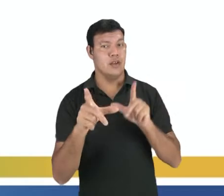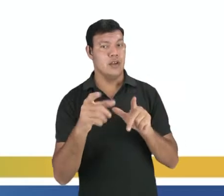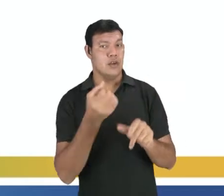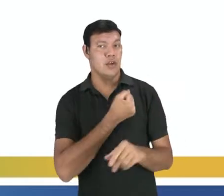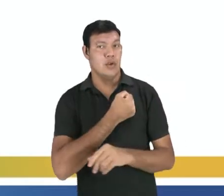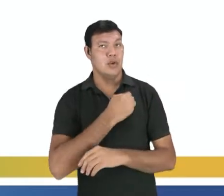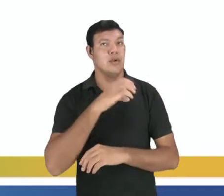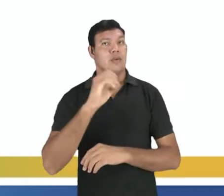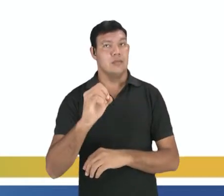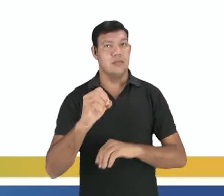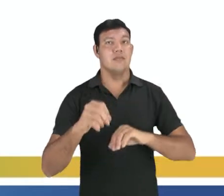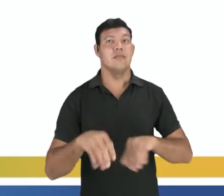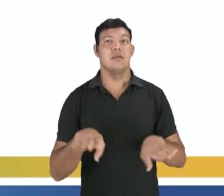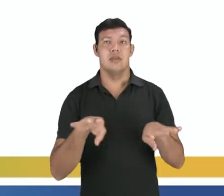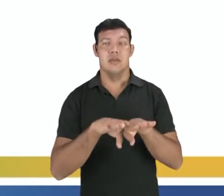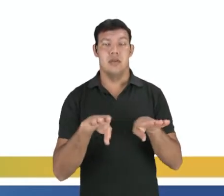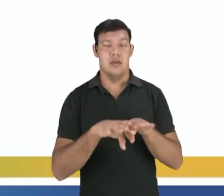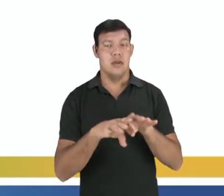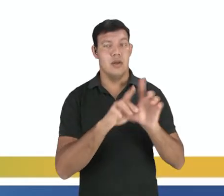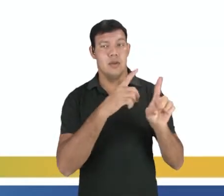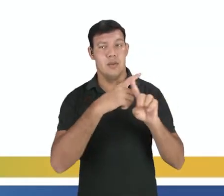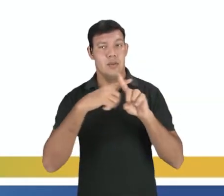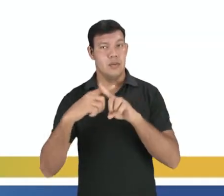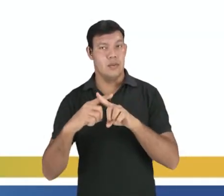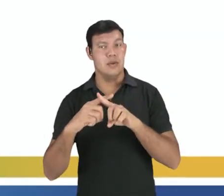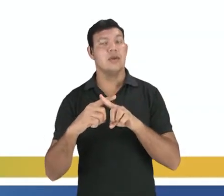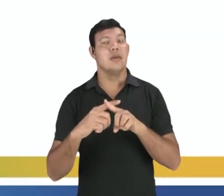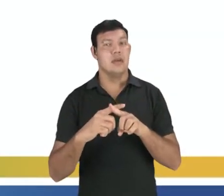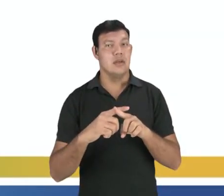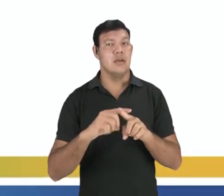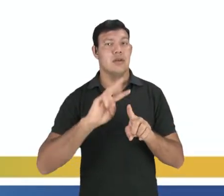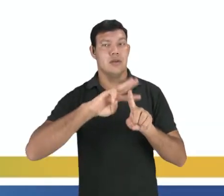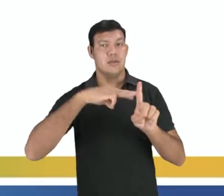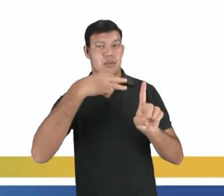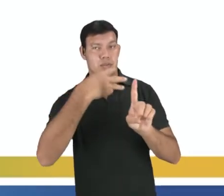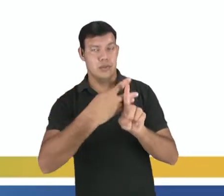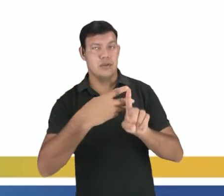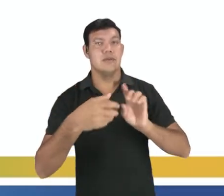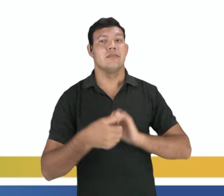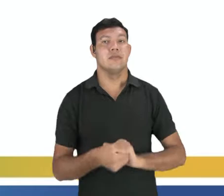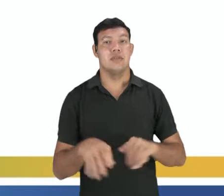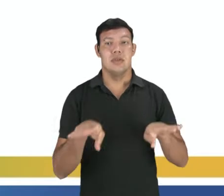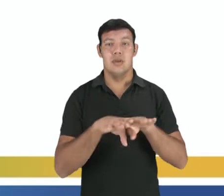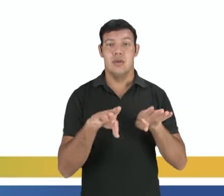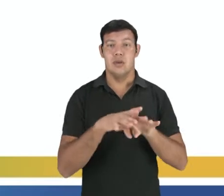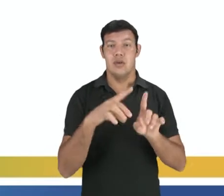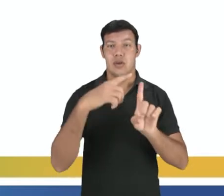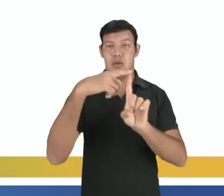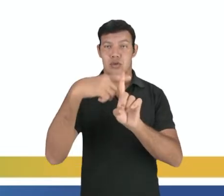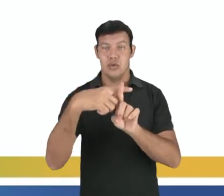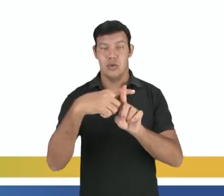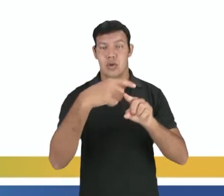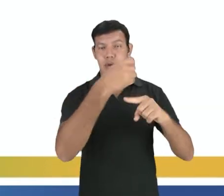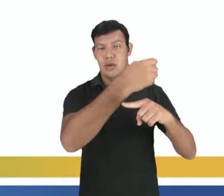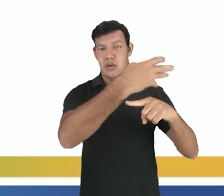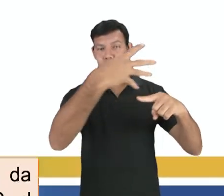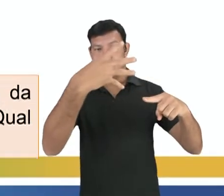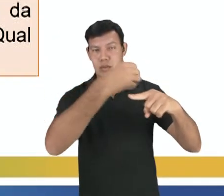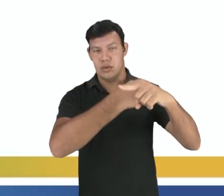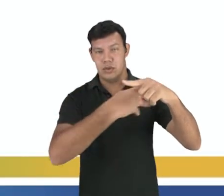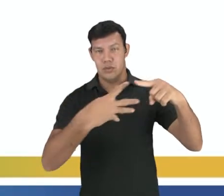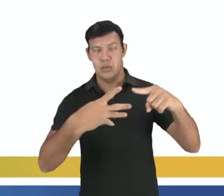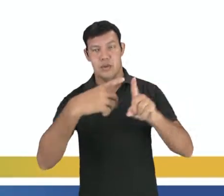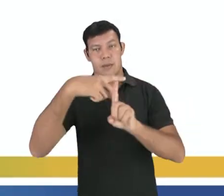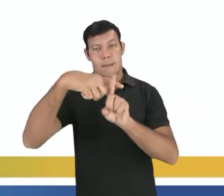números. O MMC é utilizado, por exemplo, na soma e subtração de frações, quando é necessário um denominador